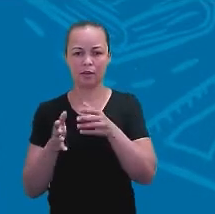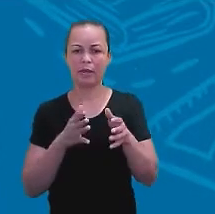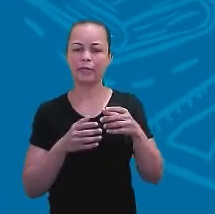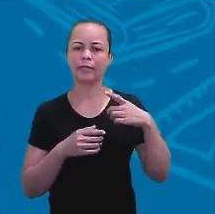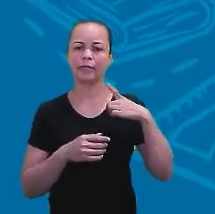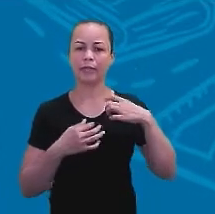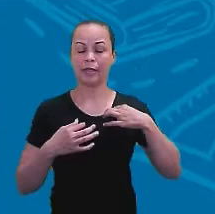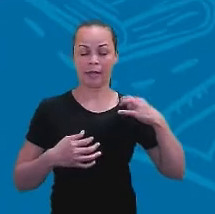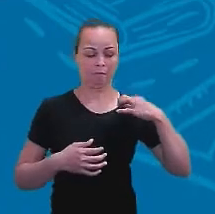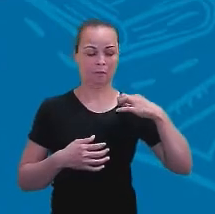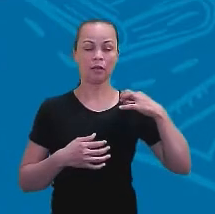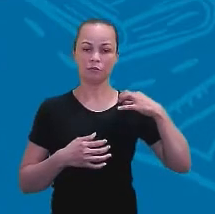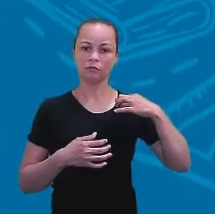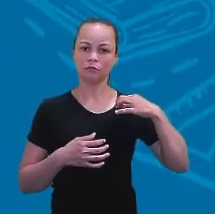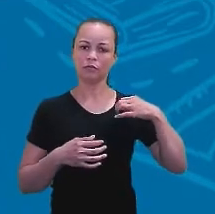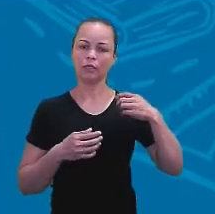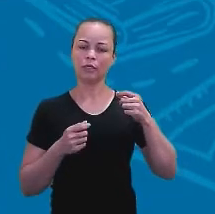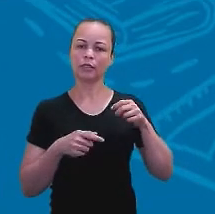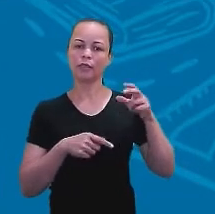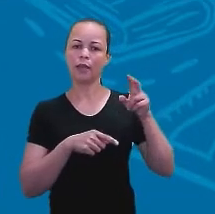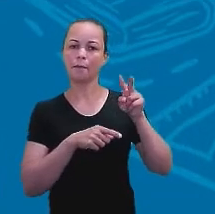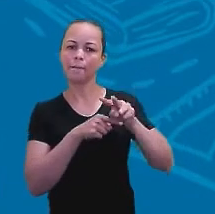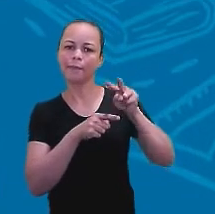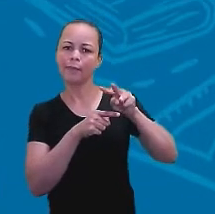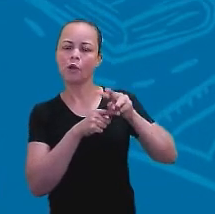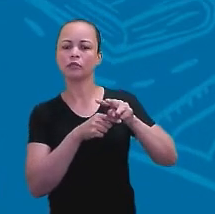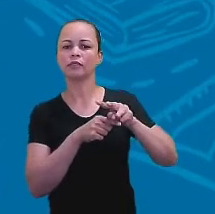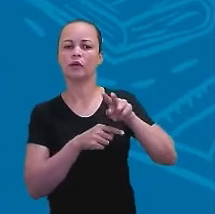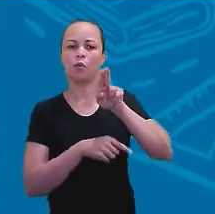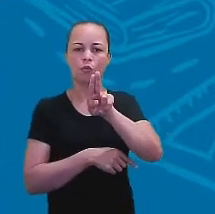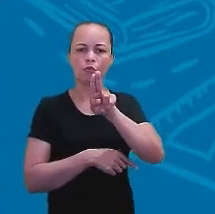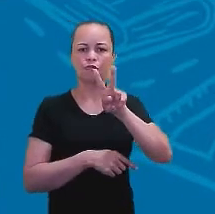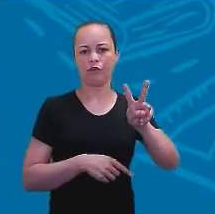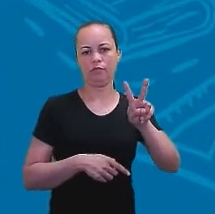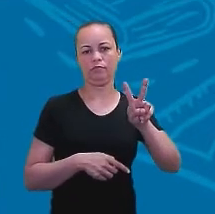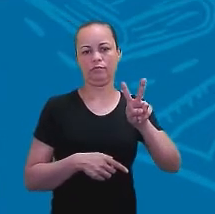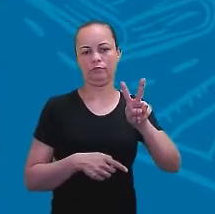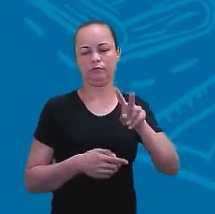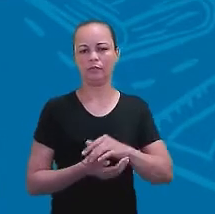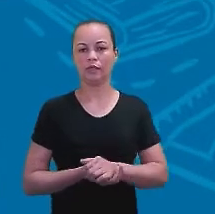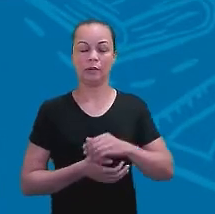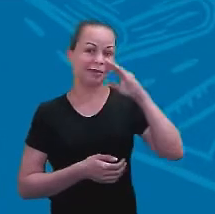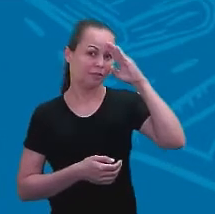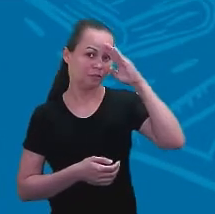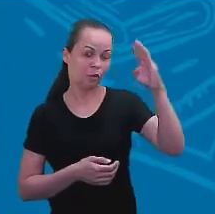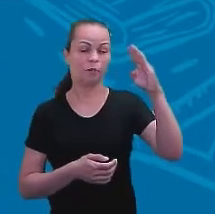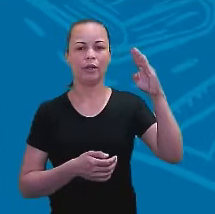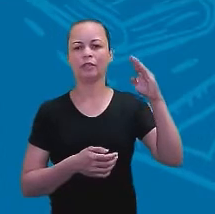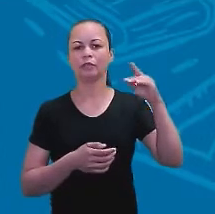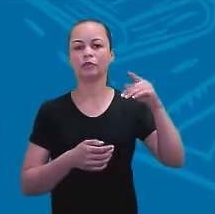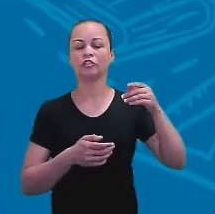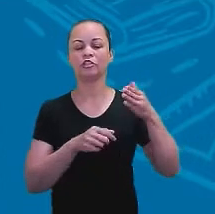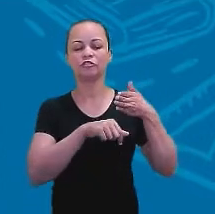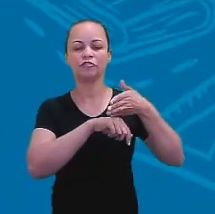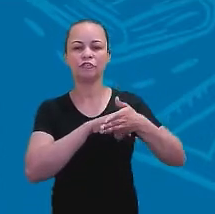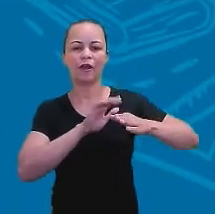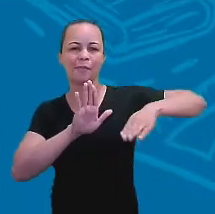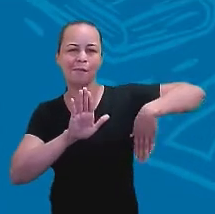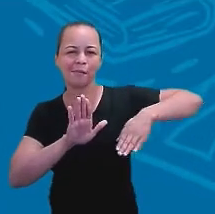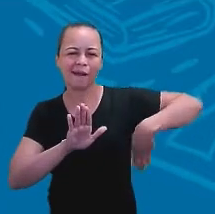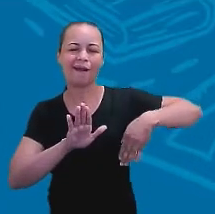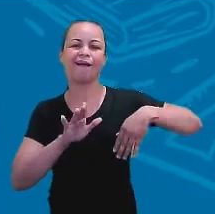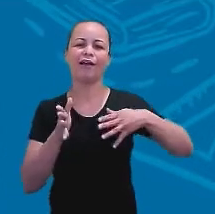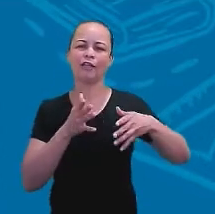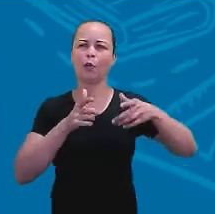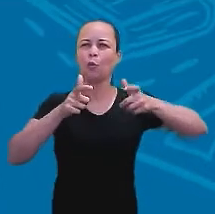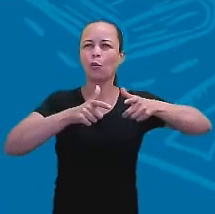camisas, por exemplo, que têm proteção UV, tá certo? Então, principalmente quando a gente está na praia, quando a gente está em algum lugar assim,